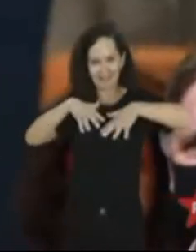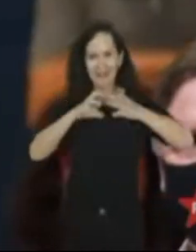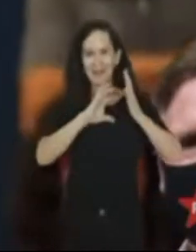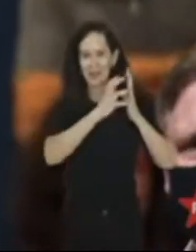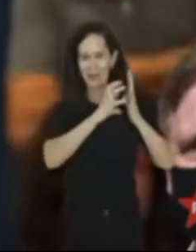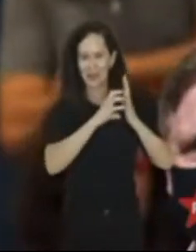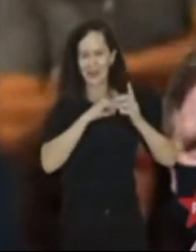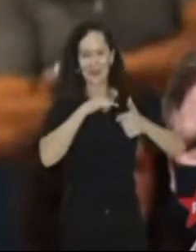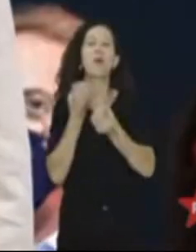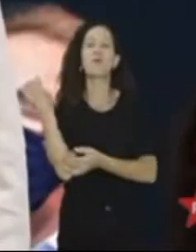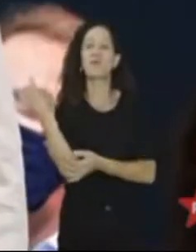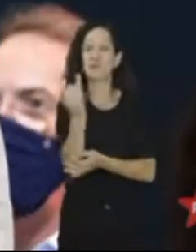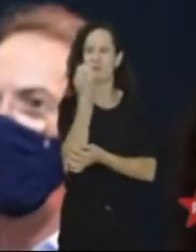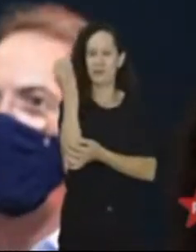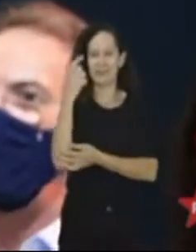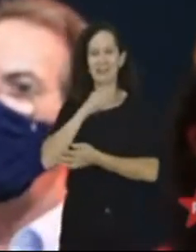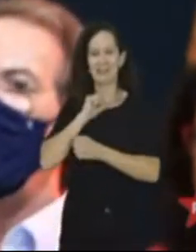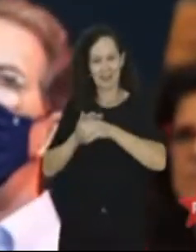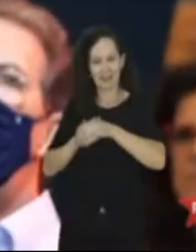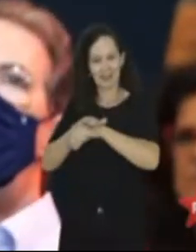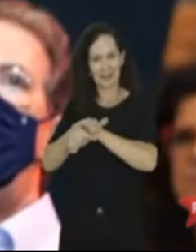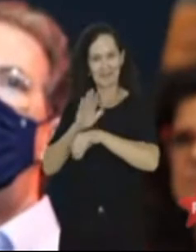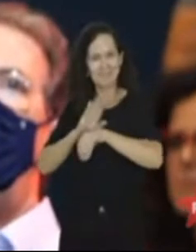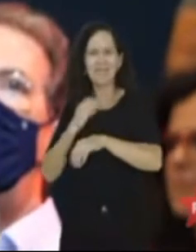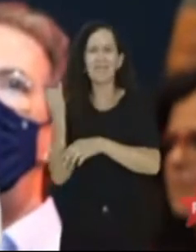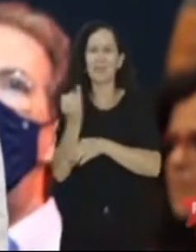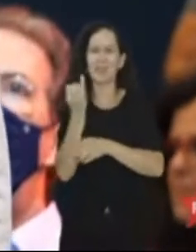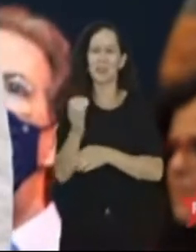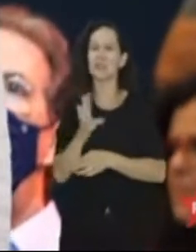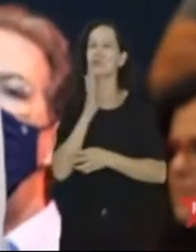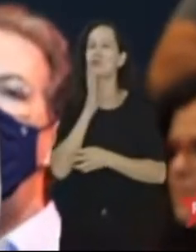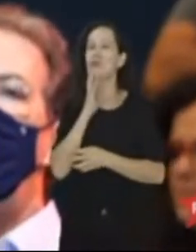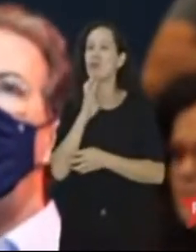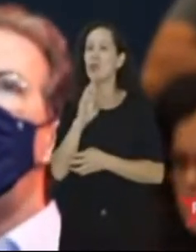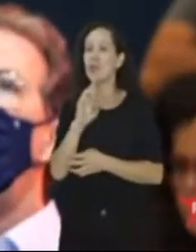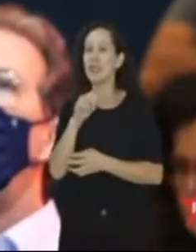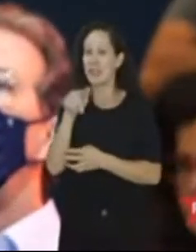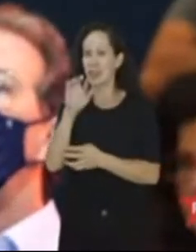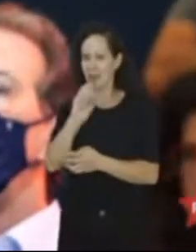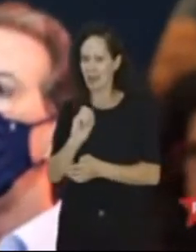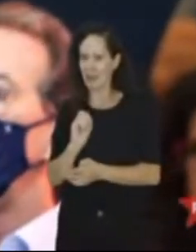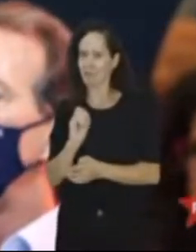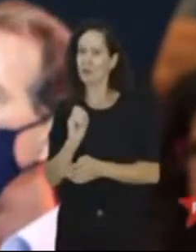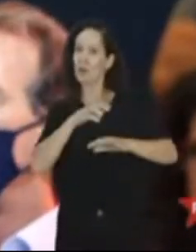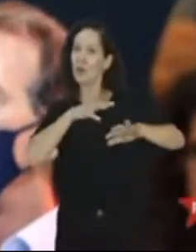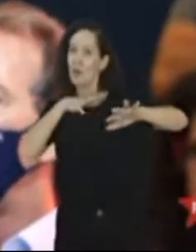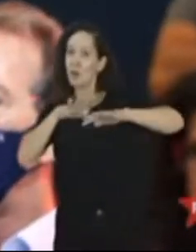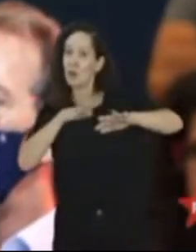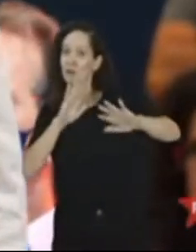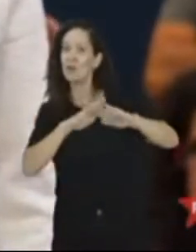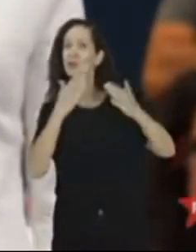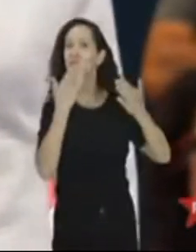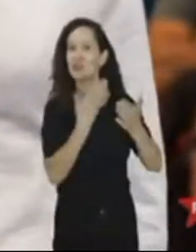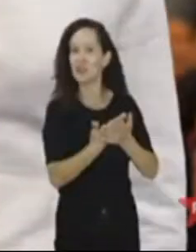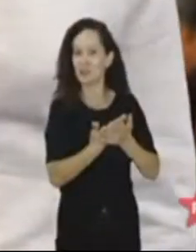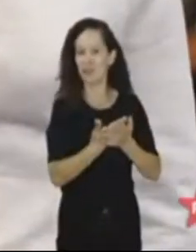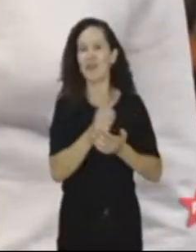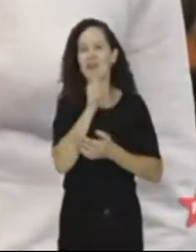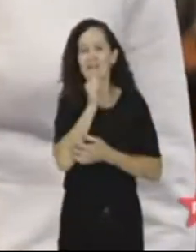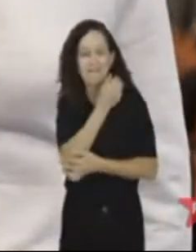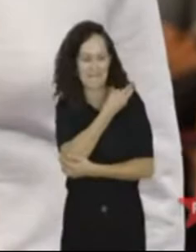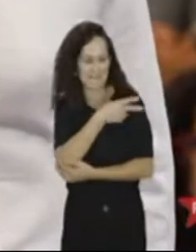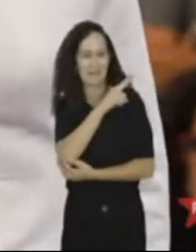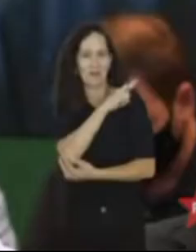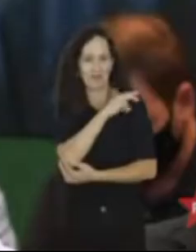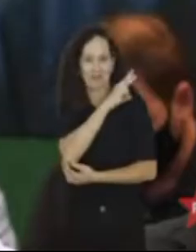e das trabalhadoras. Eu conheci Roberto Requião no movimento estudantil secundarista. O Requião era